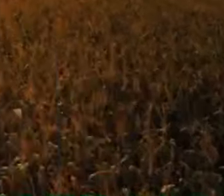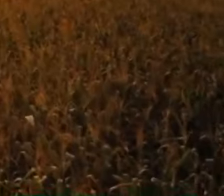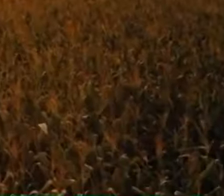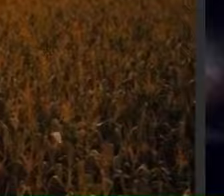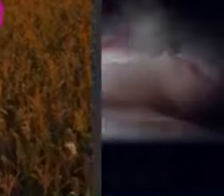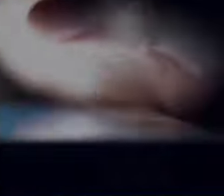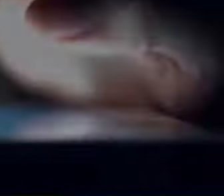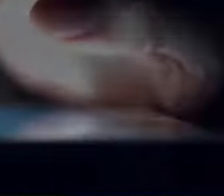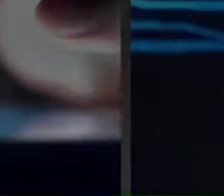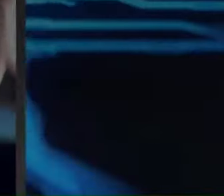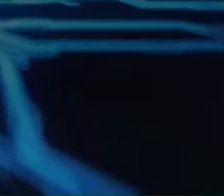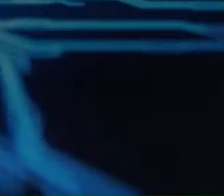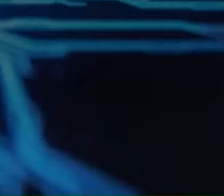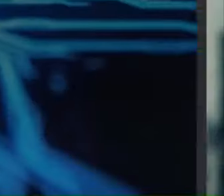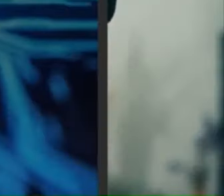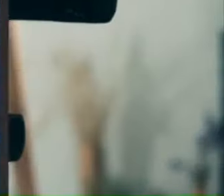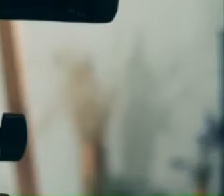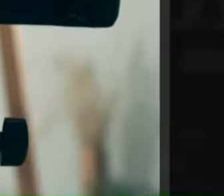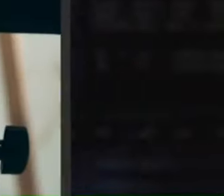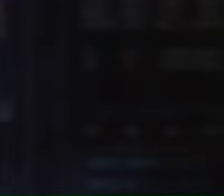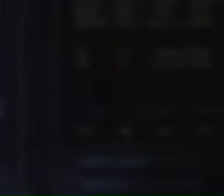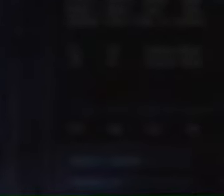Inovar para evoluir.